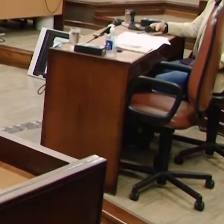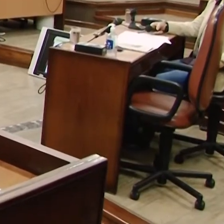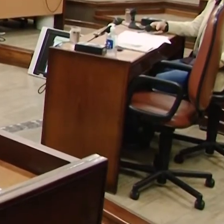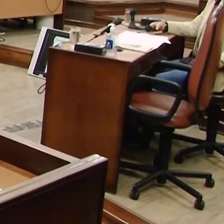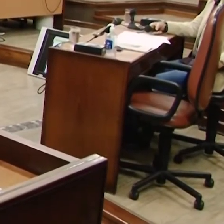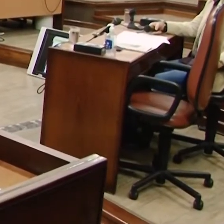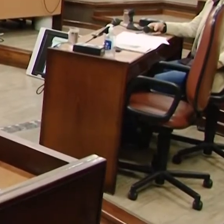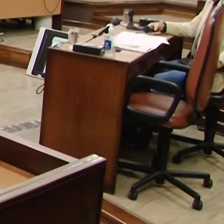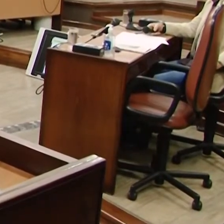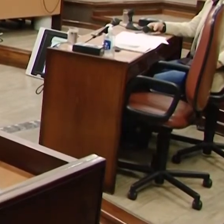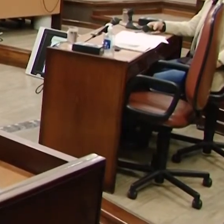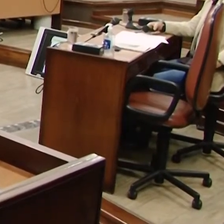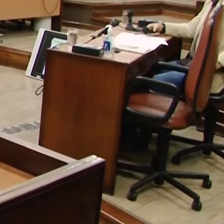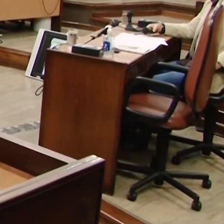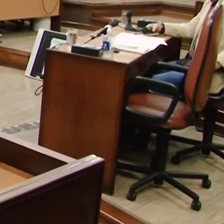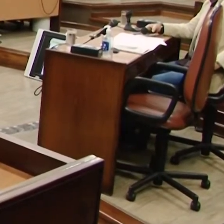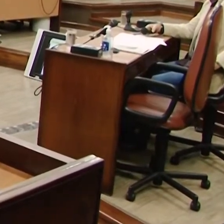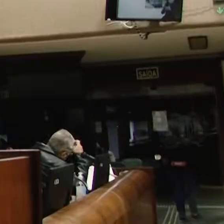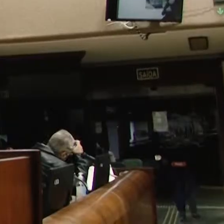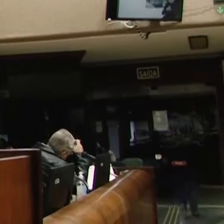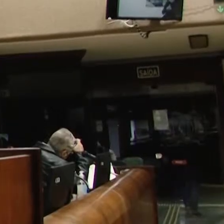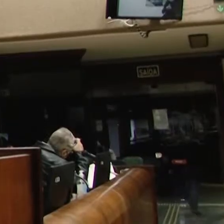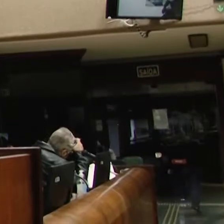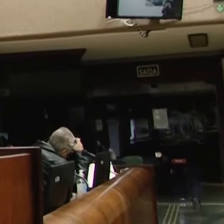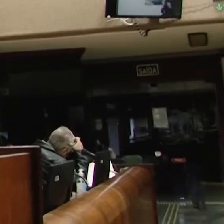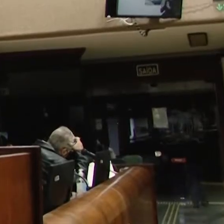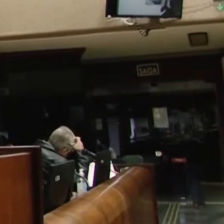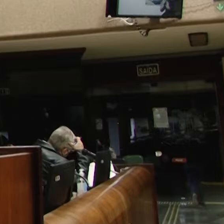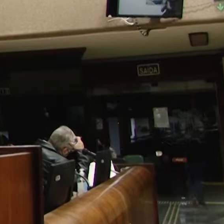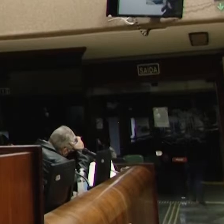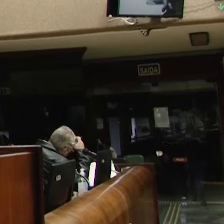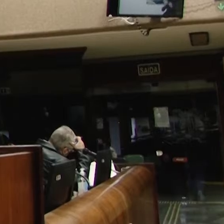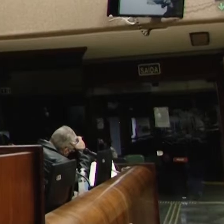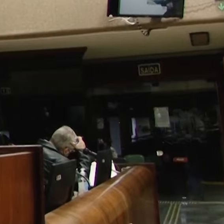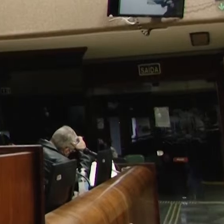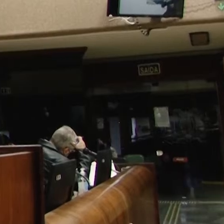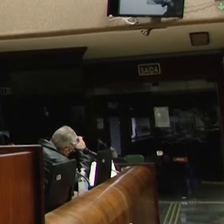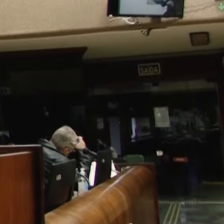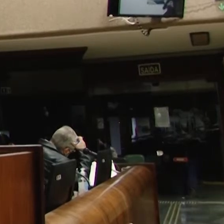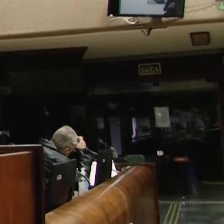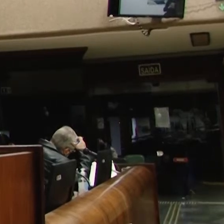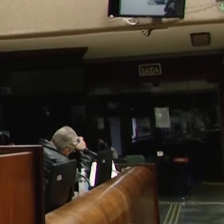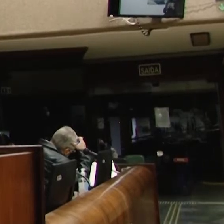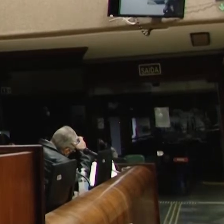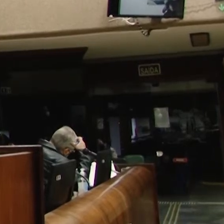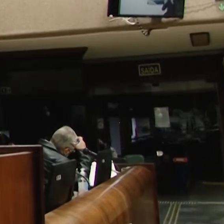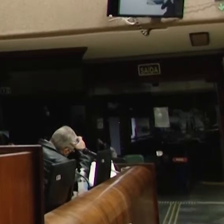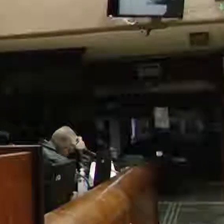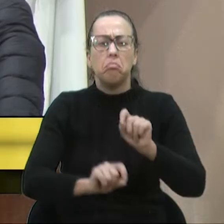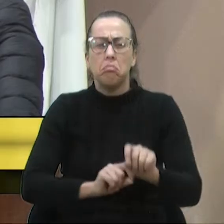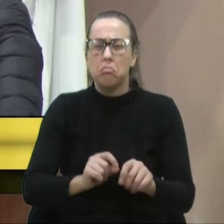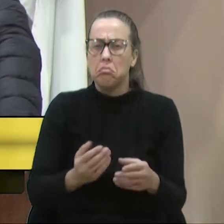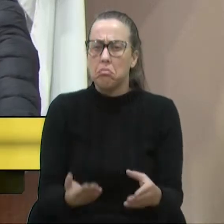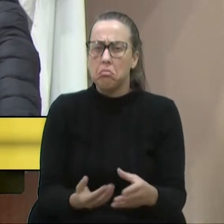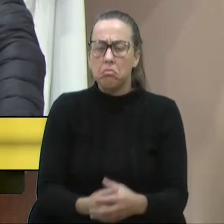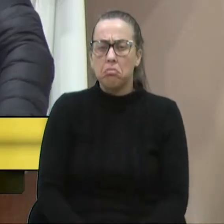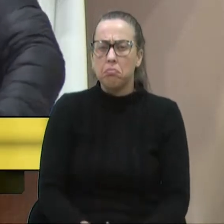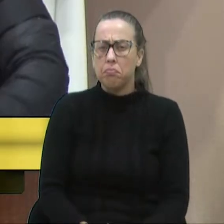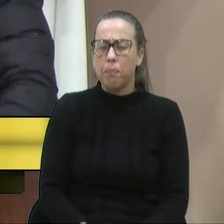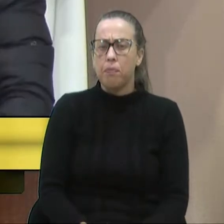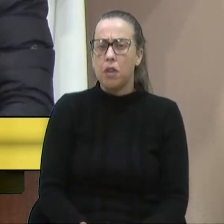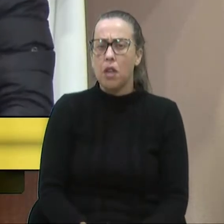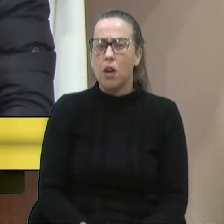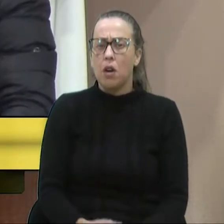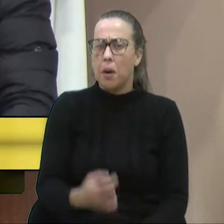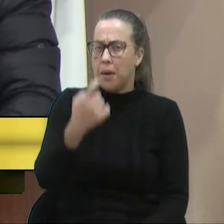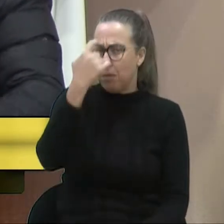utilização de prédios históricos de Caxias do Sul como atrativos turísticos da cidade. O que a gente fez nessa